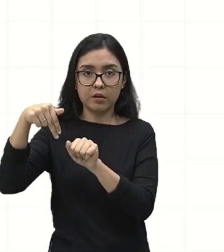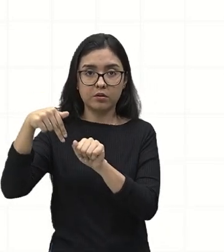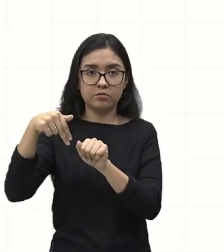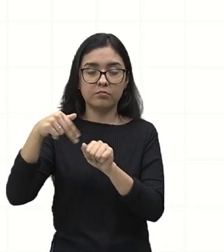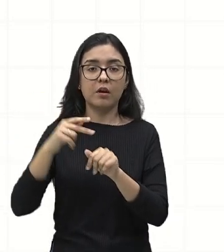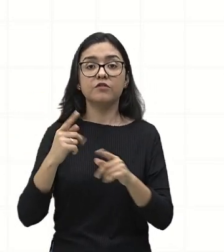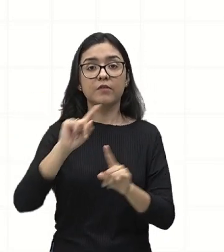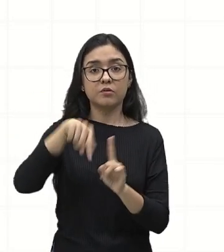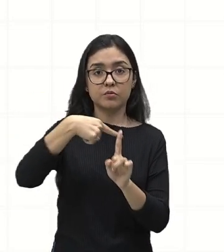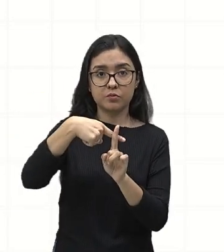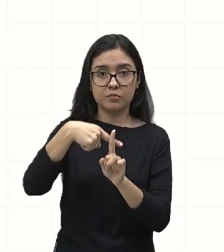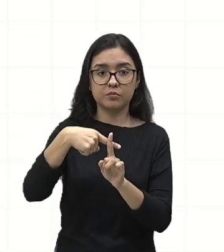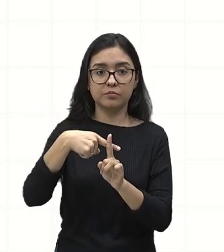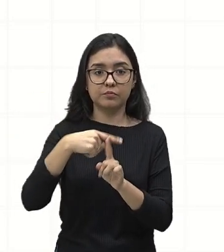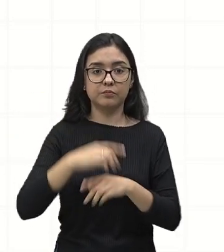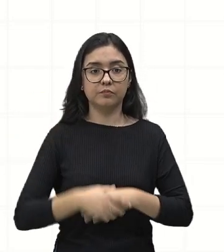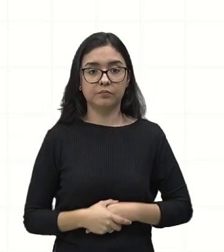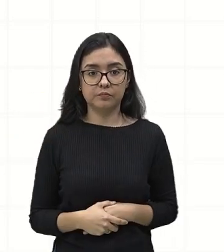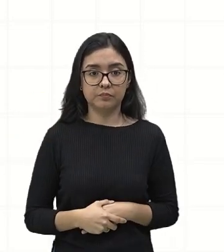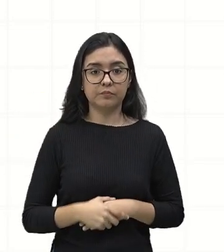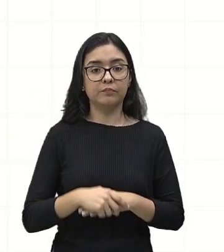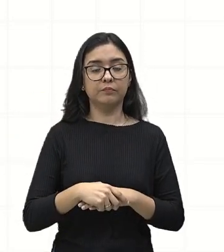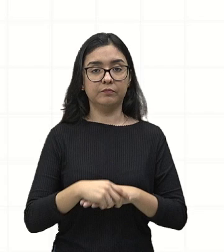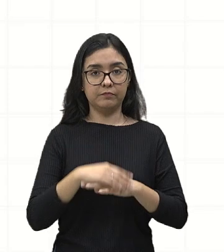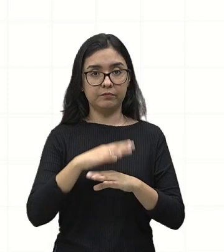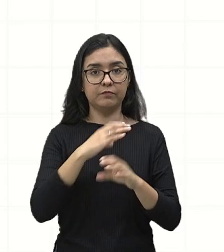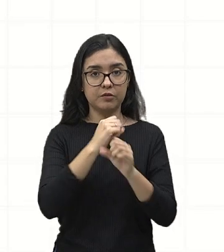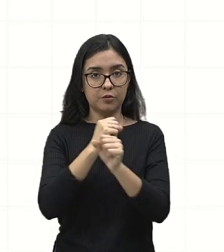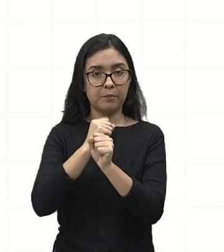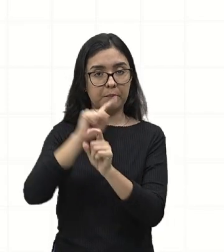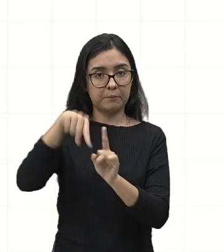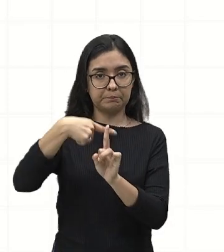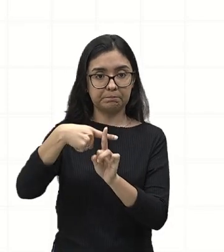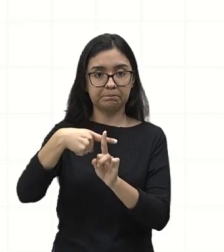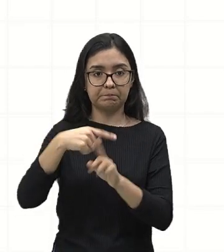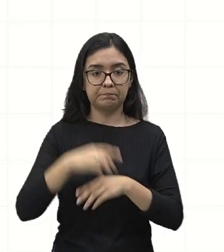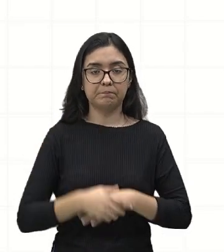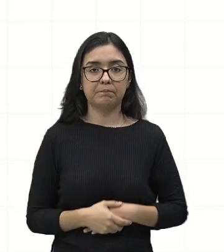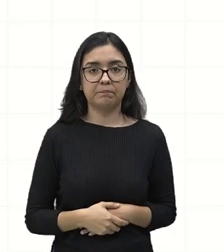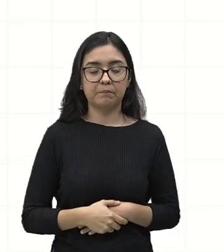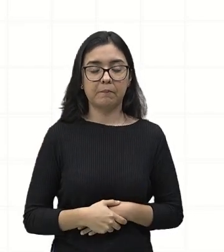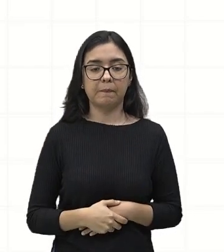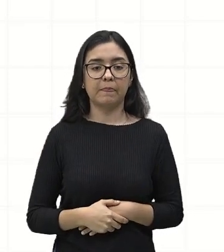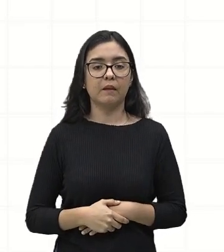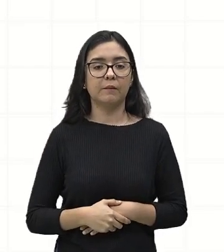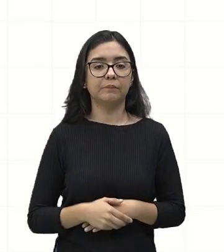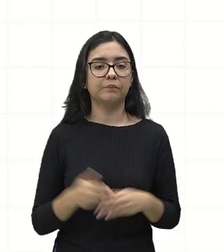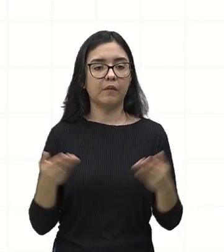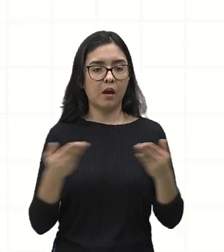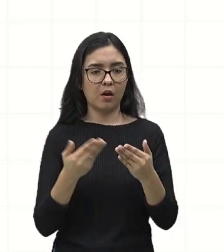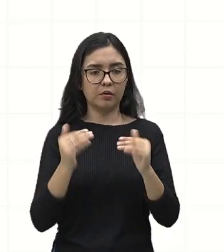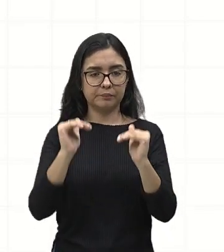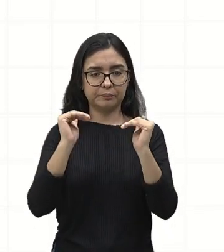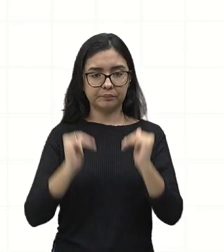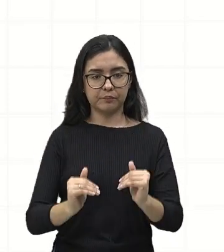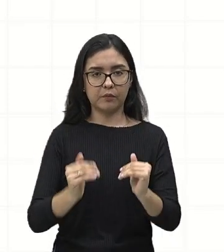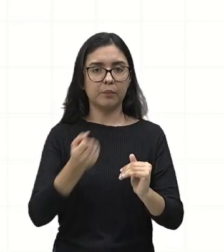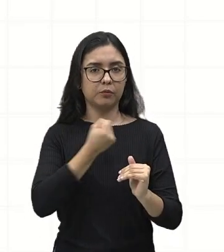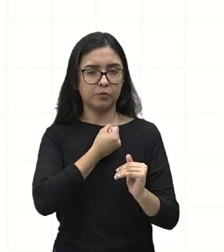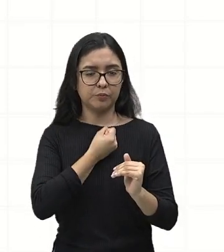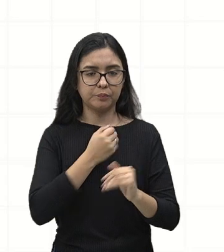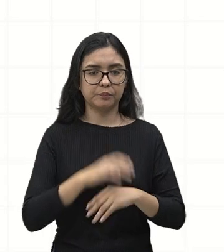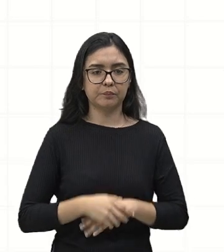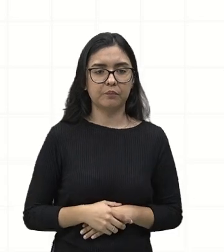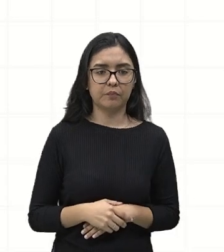N. Nós vamos somar os expoentes. Vamos para os números aqui, tá? O que que isso